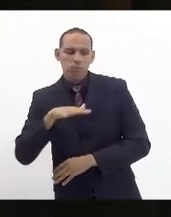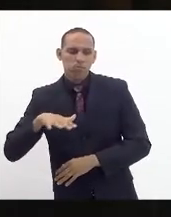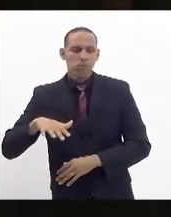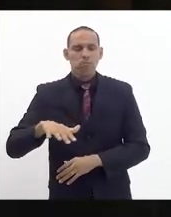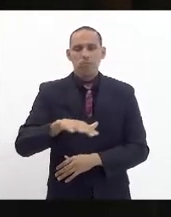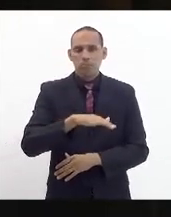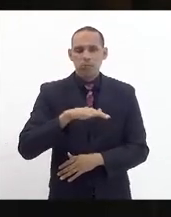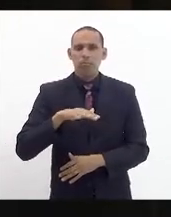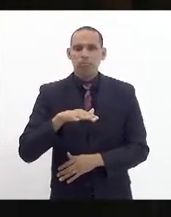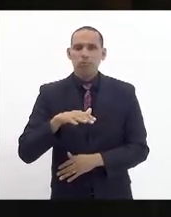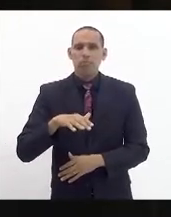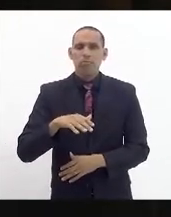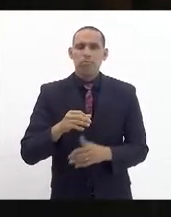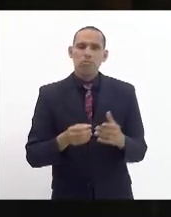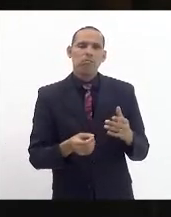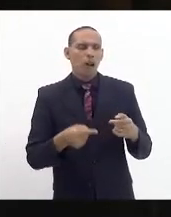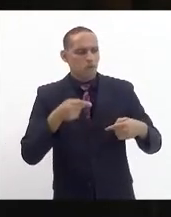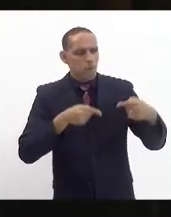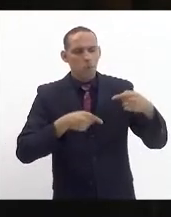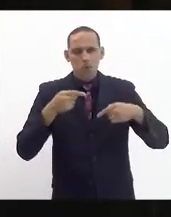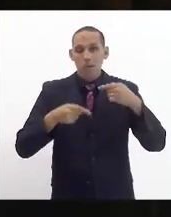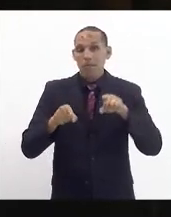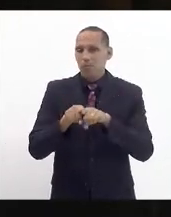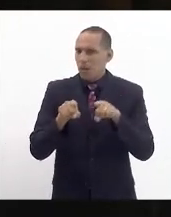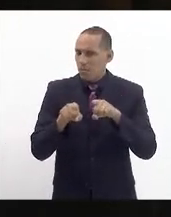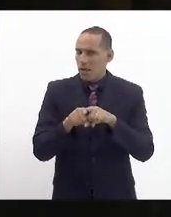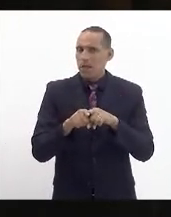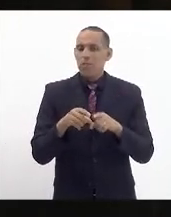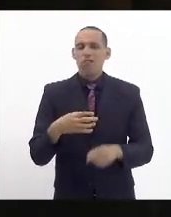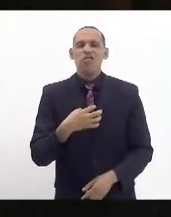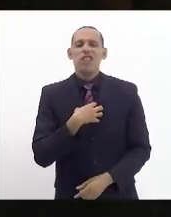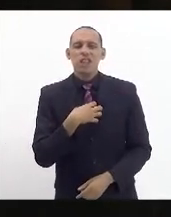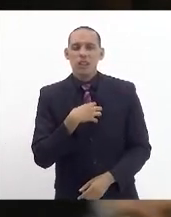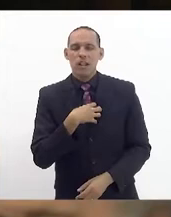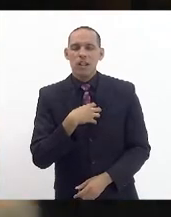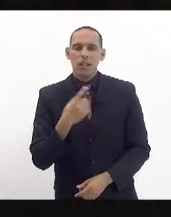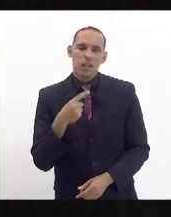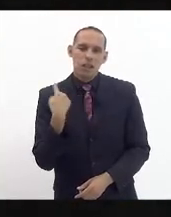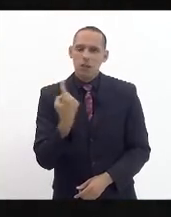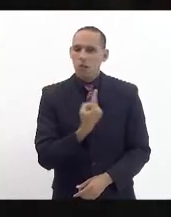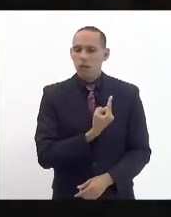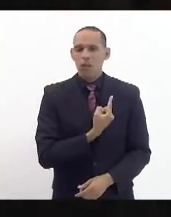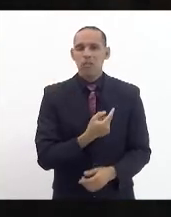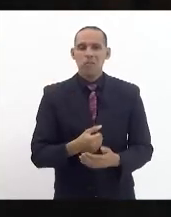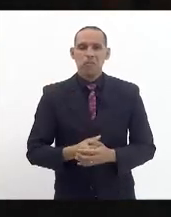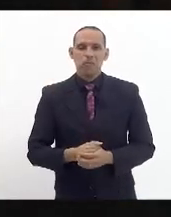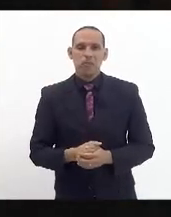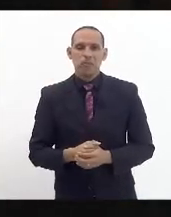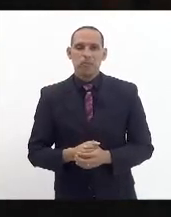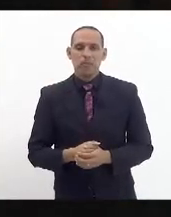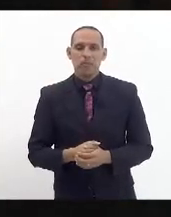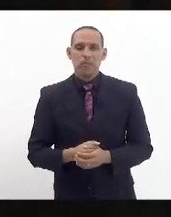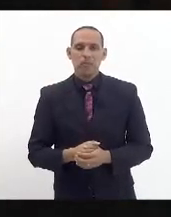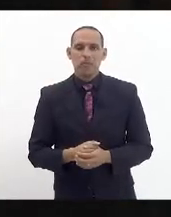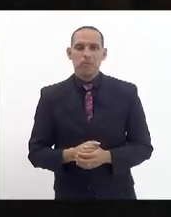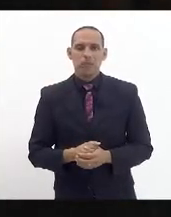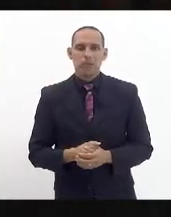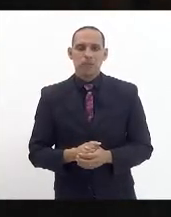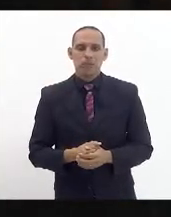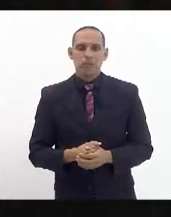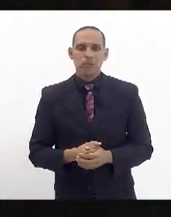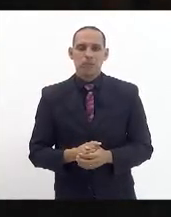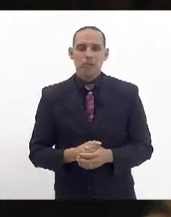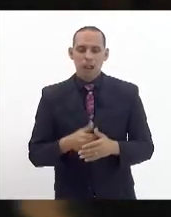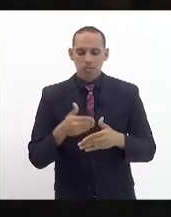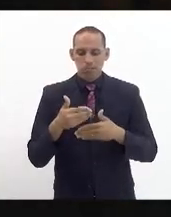pode organizar formas também de que a gente não tenha um